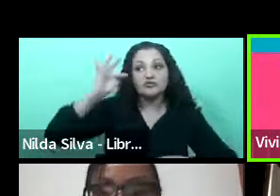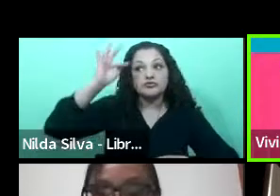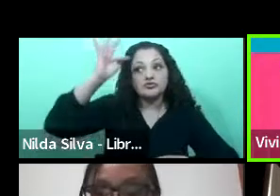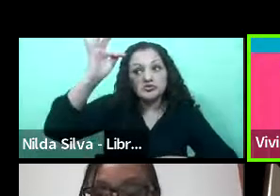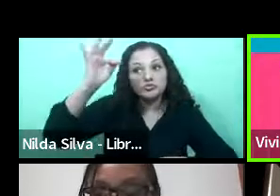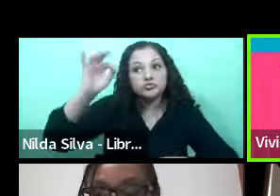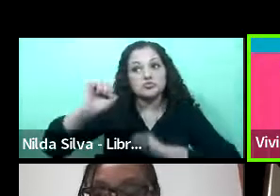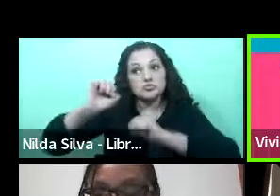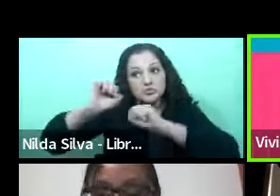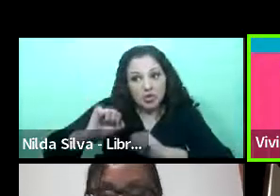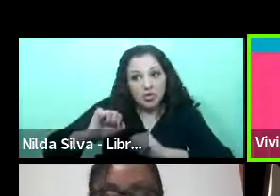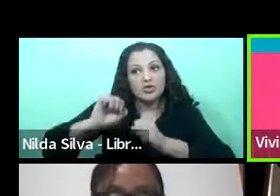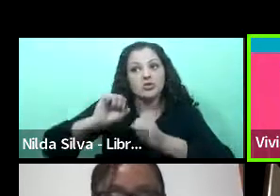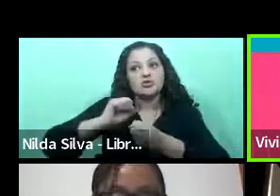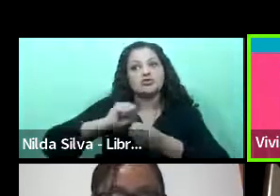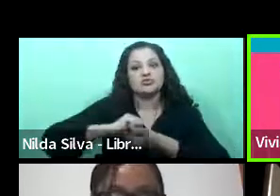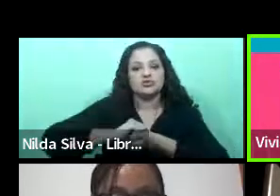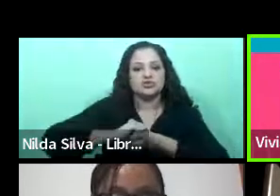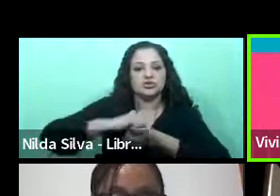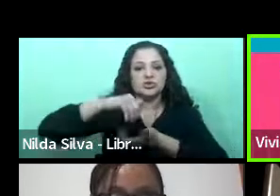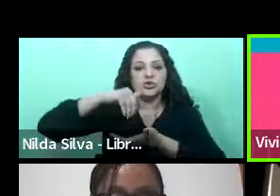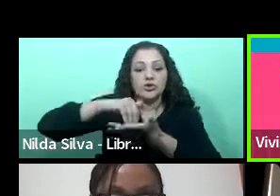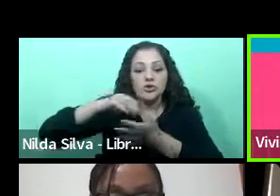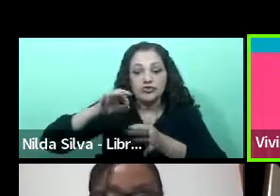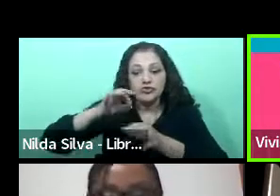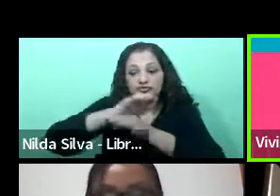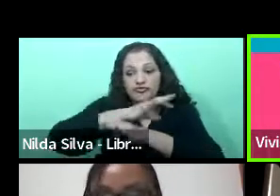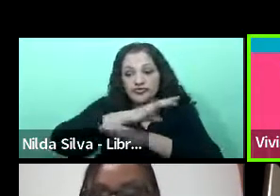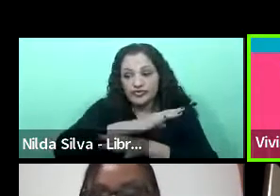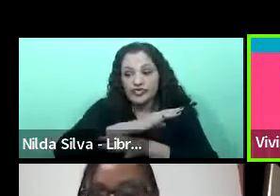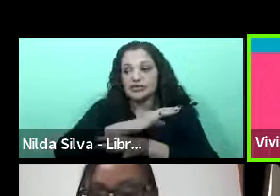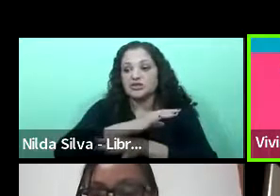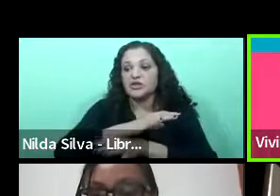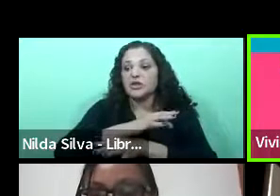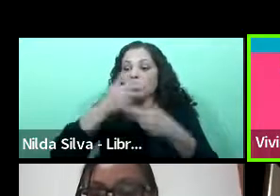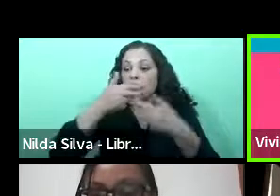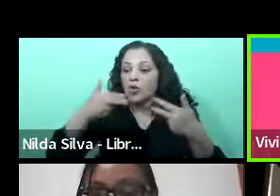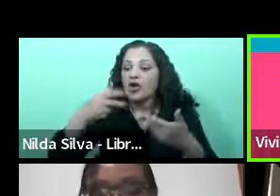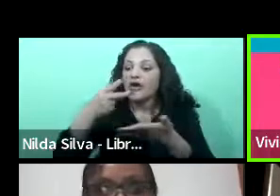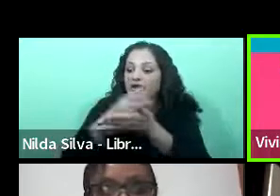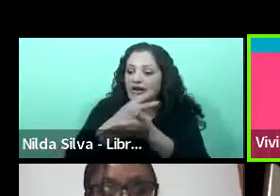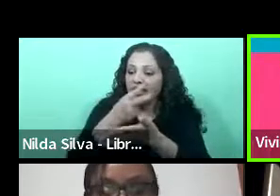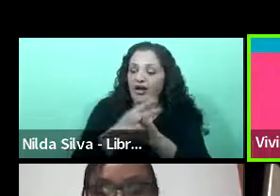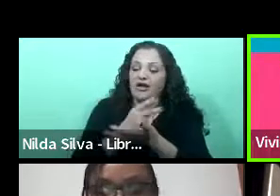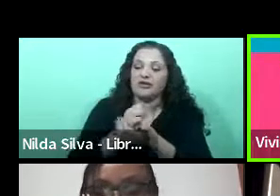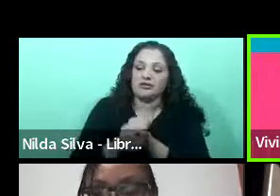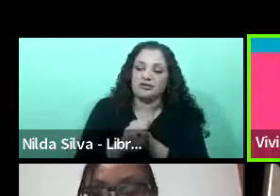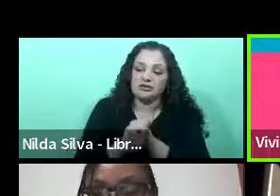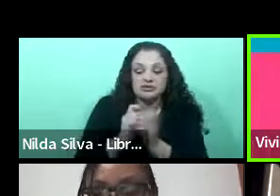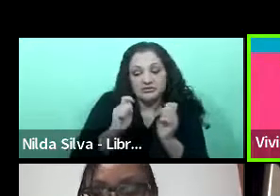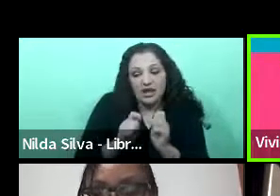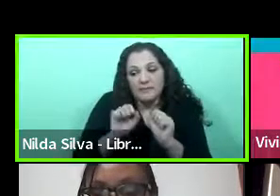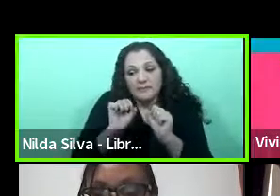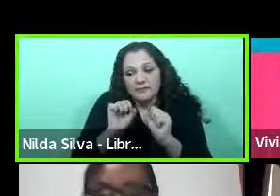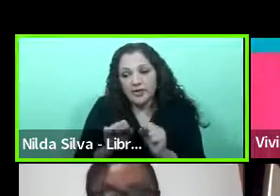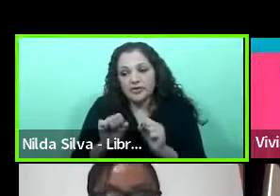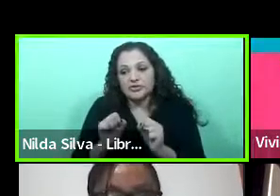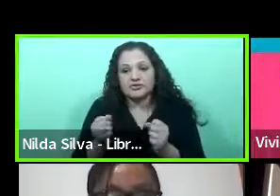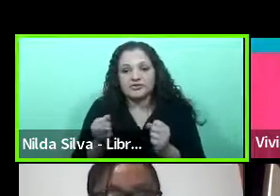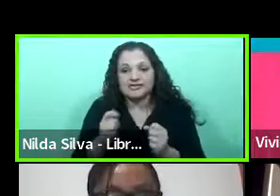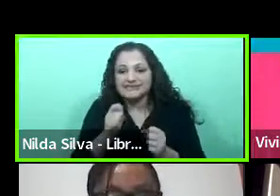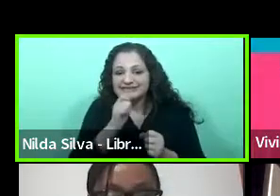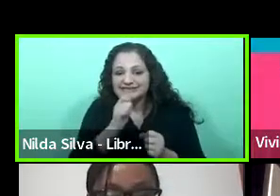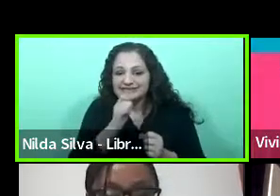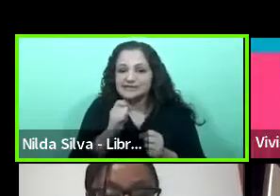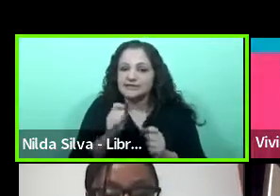e ainda, enquanto isso não chega, criar essas fissuras, como o pessoal está colocando. Eu acho que a gente tem mais um tempinho aí